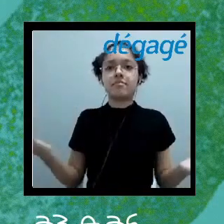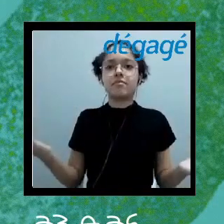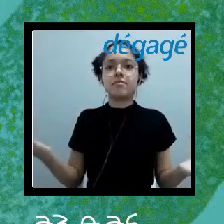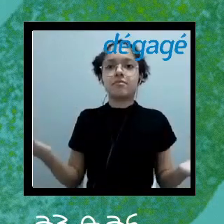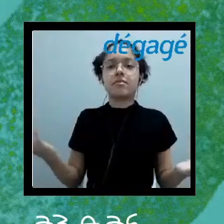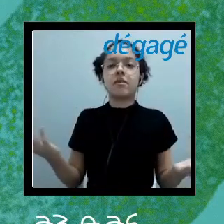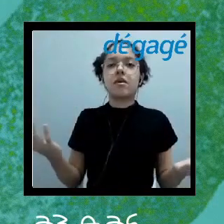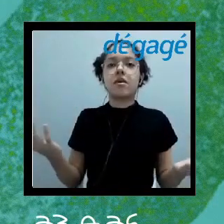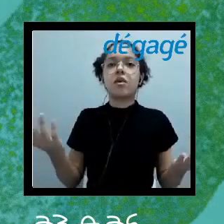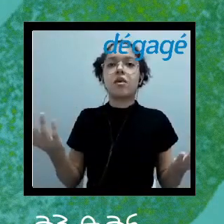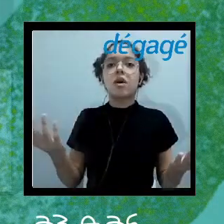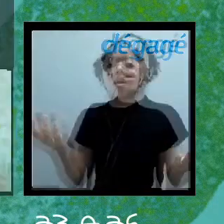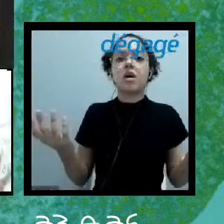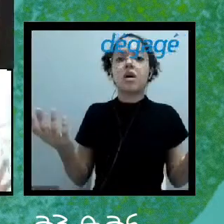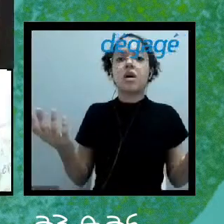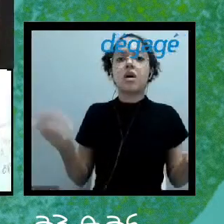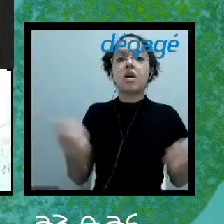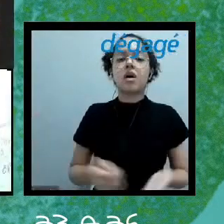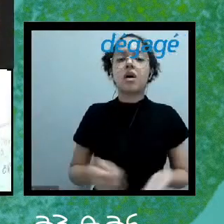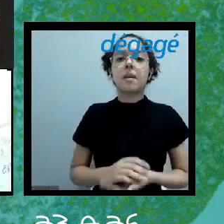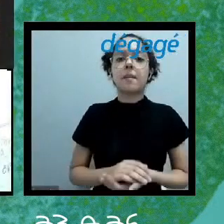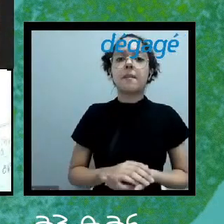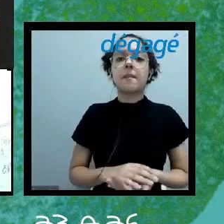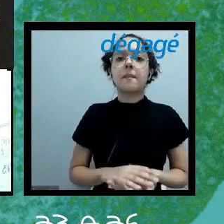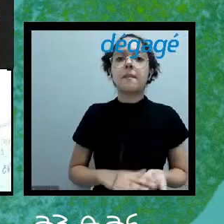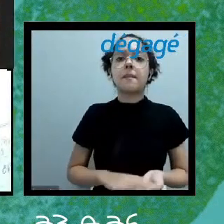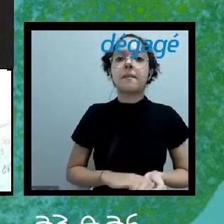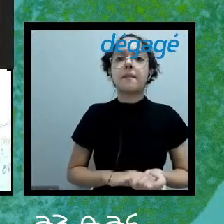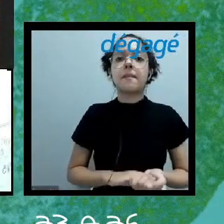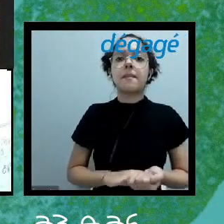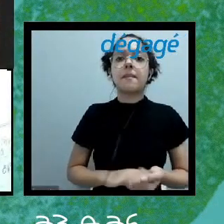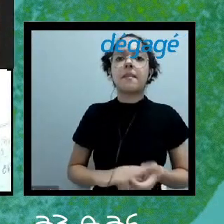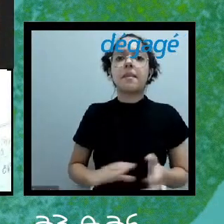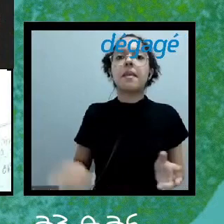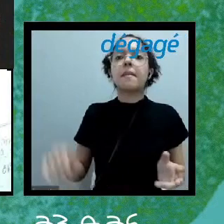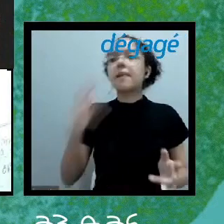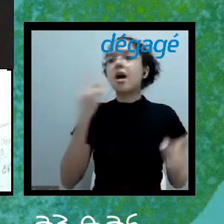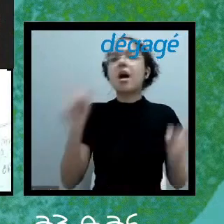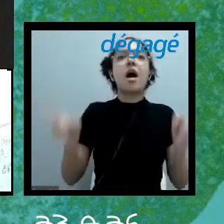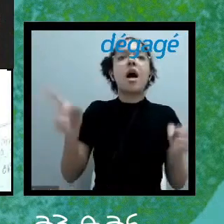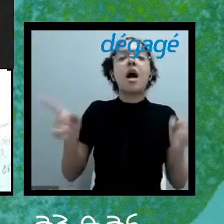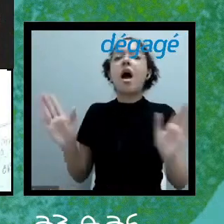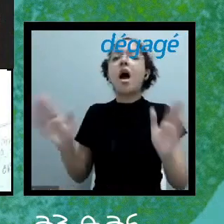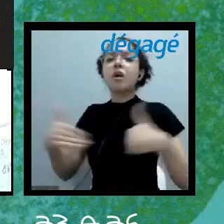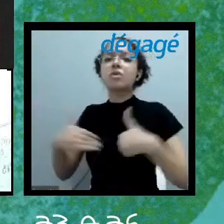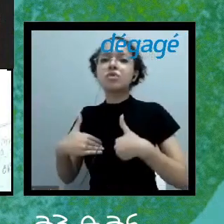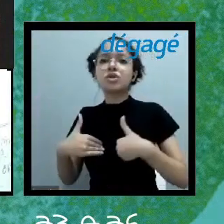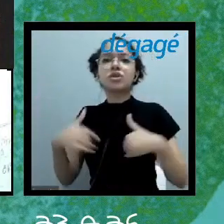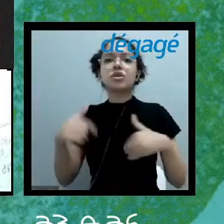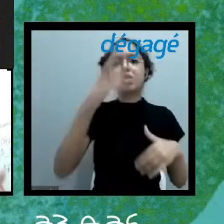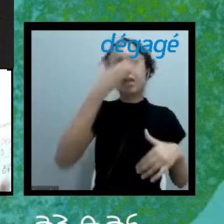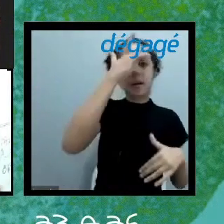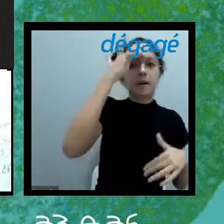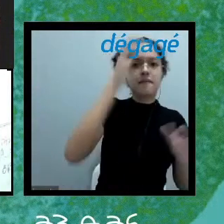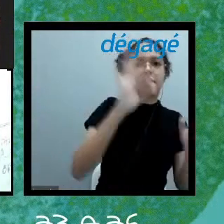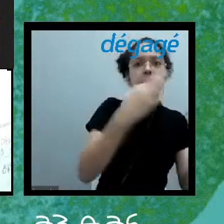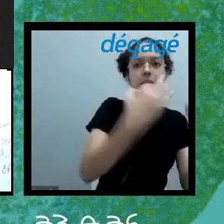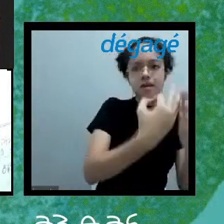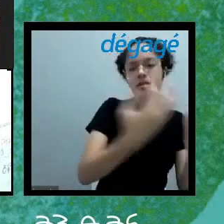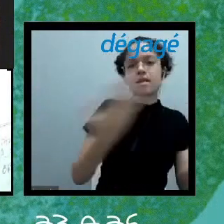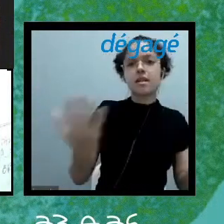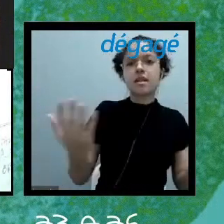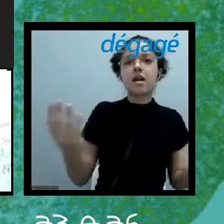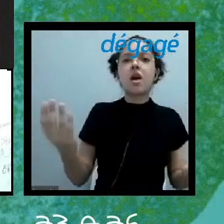o autista e quem é que está chamando mais atenção. E eu gostei muito das experiências de vocês contando por esse projeto